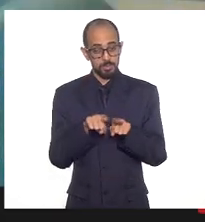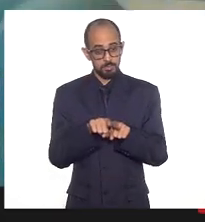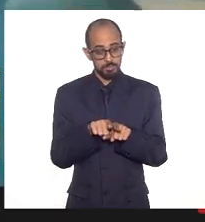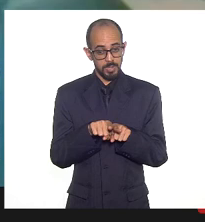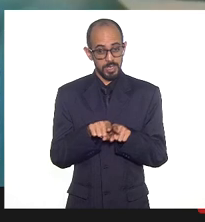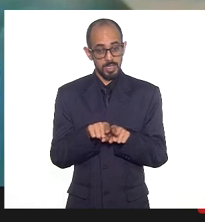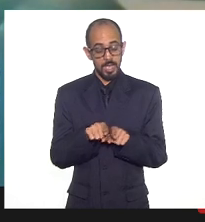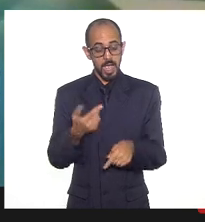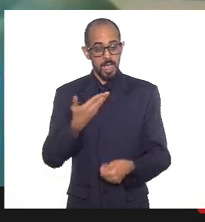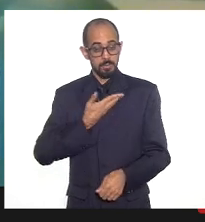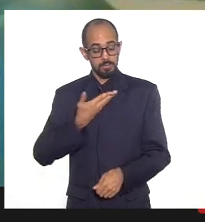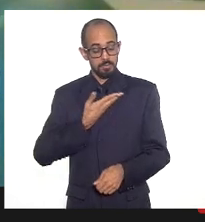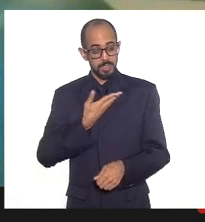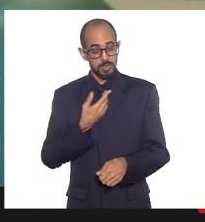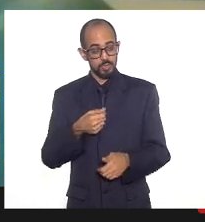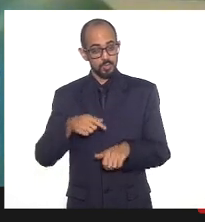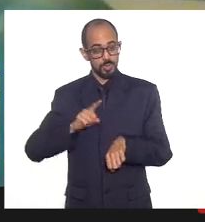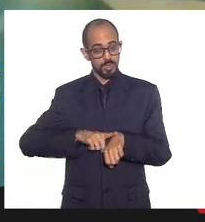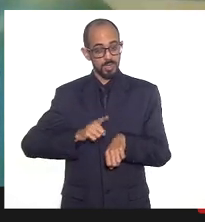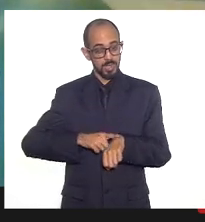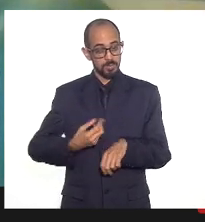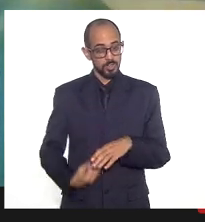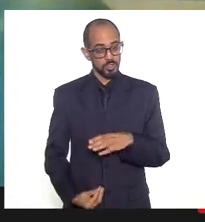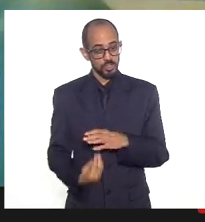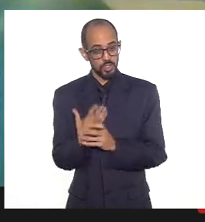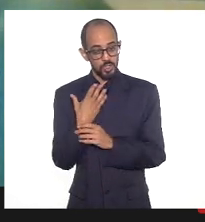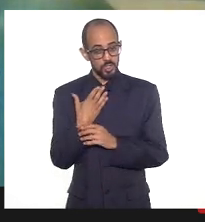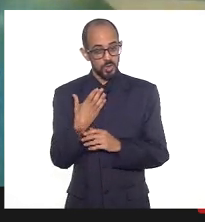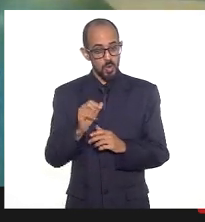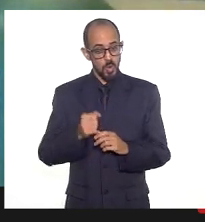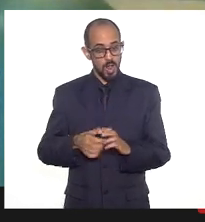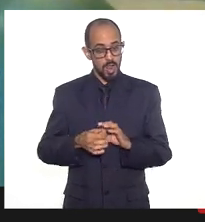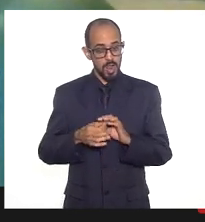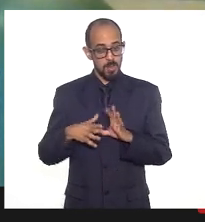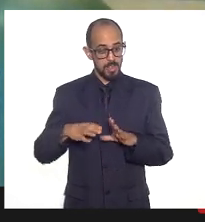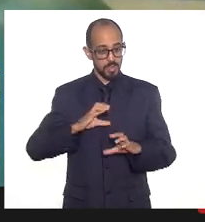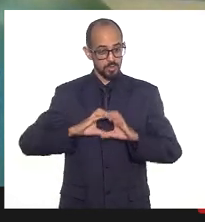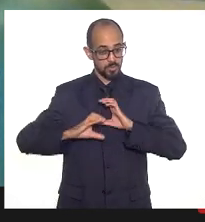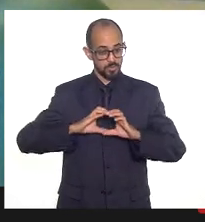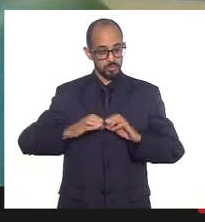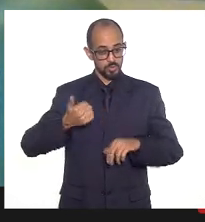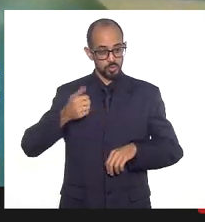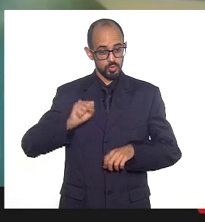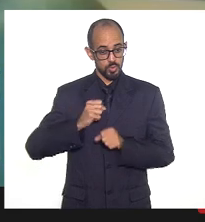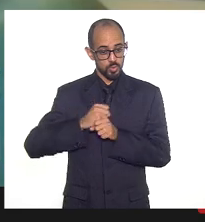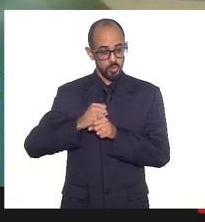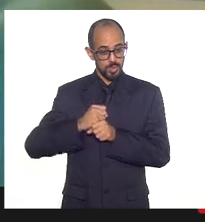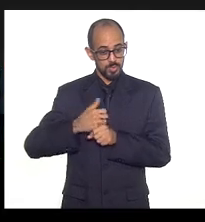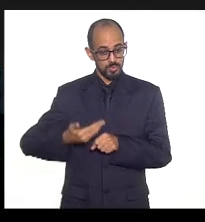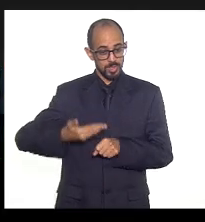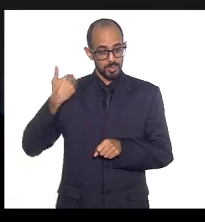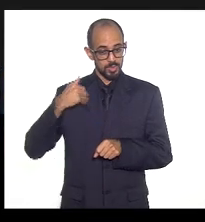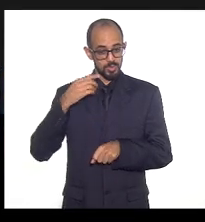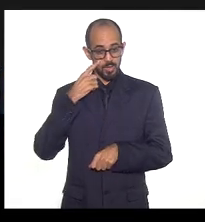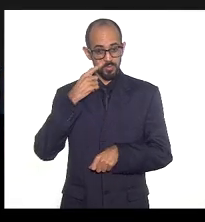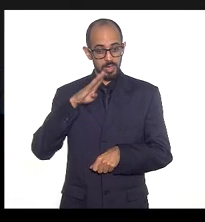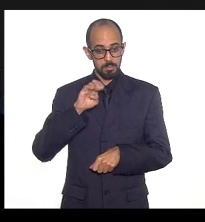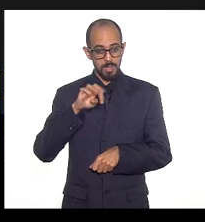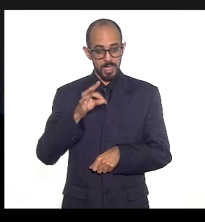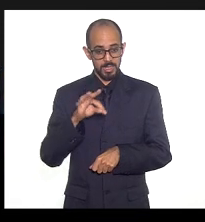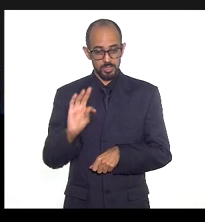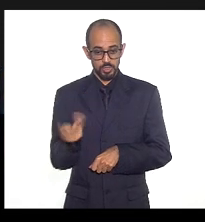criou aqui, a Frente pela Democratização dos Meios de Comunicação. Há 18 anos atrás, estou vendo a Beth Costa,